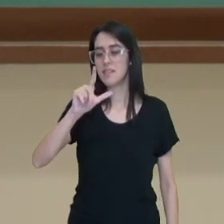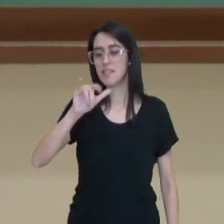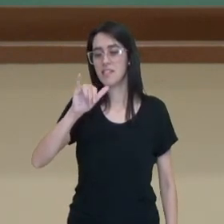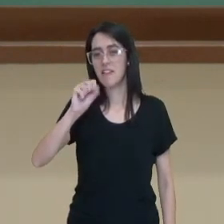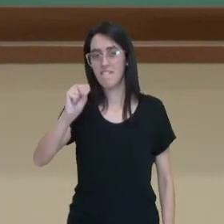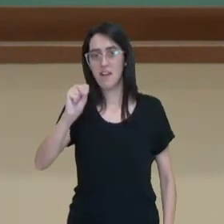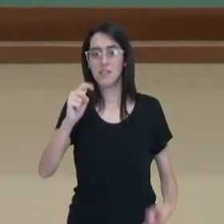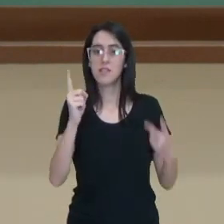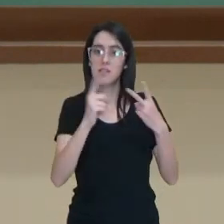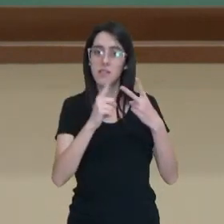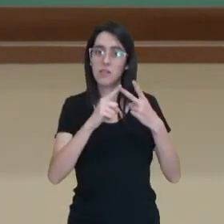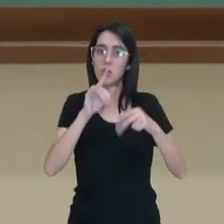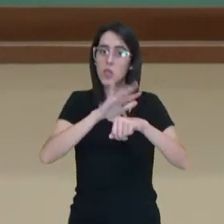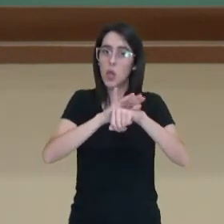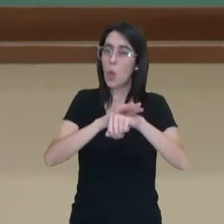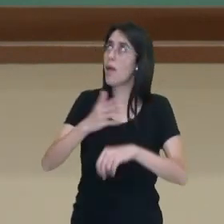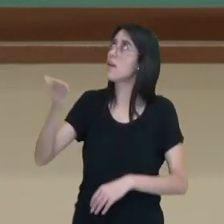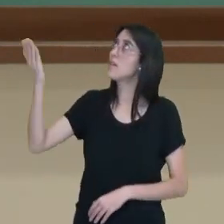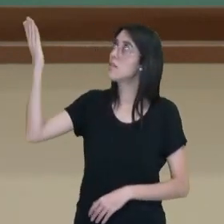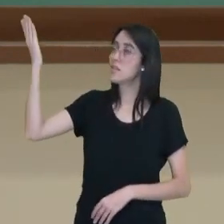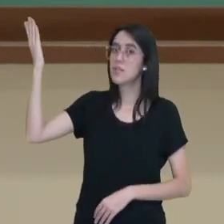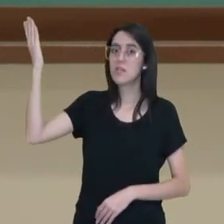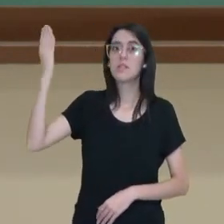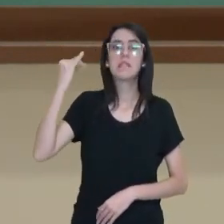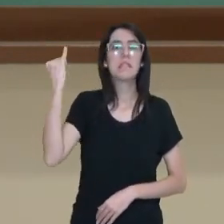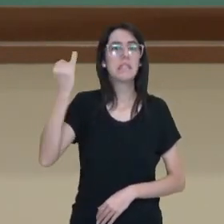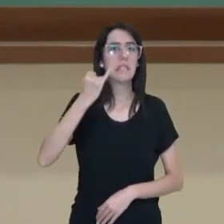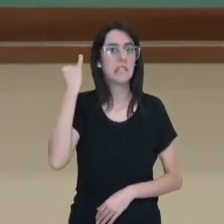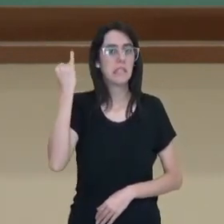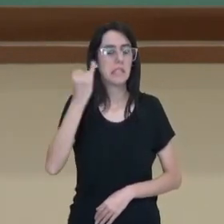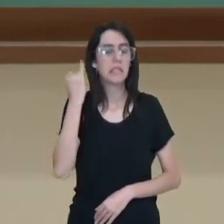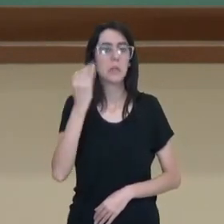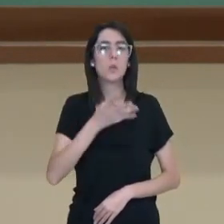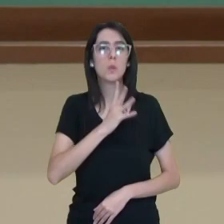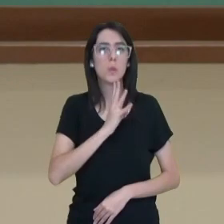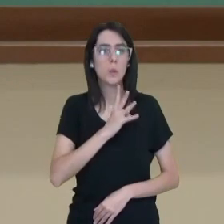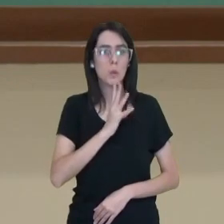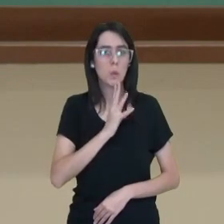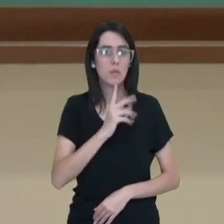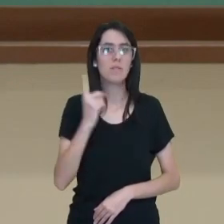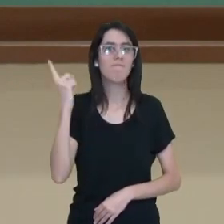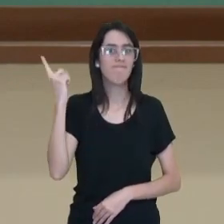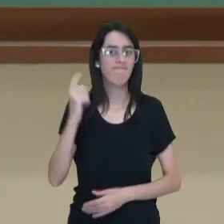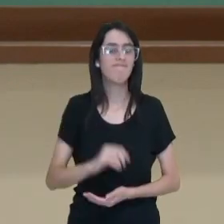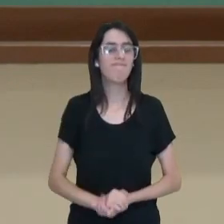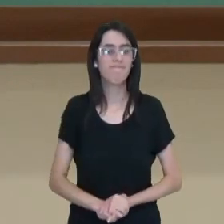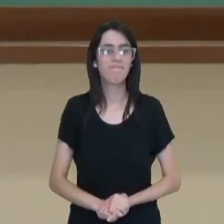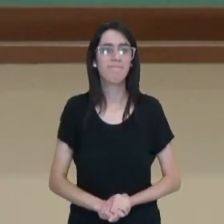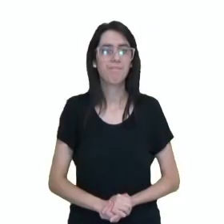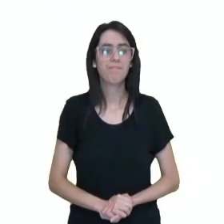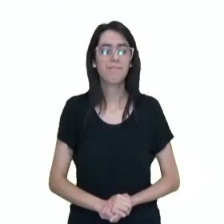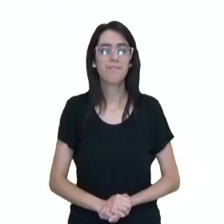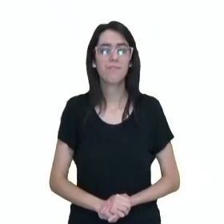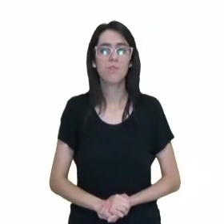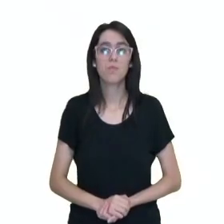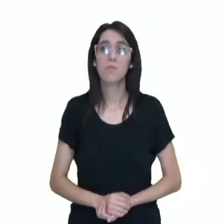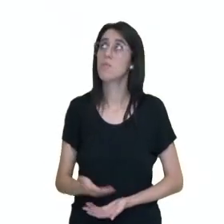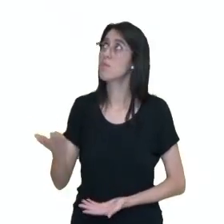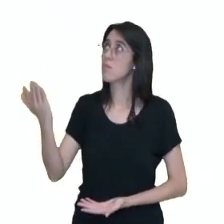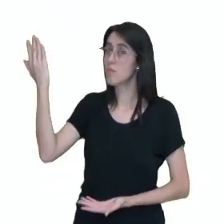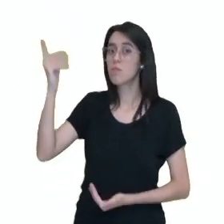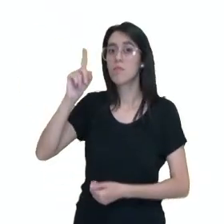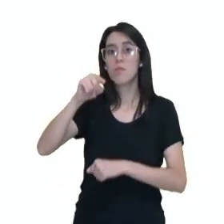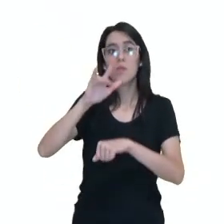né? Uma das de maior importância médica das infecções sexualmente transmissíveis, que é a sífilis, né? A sífilis é uma